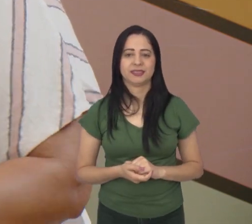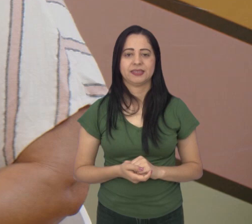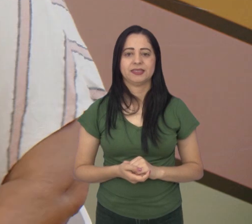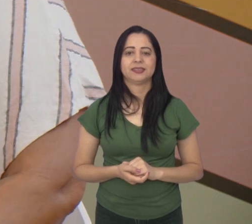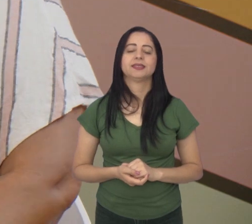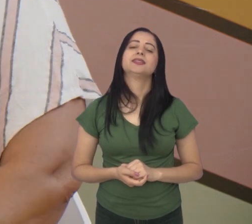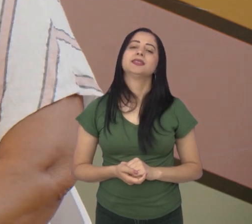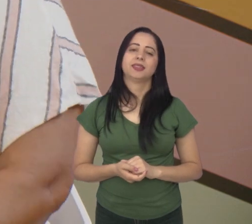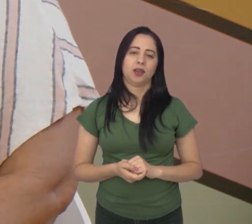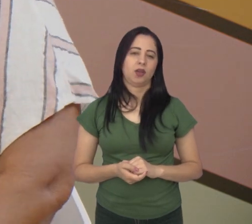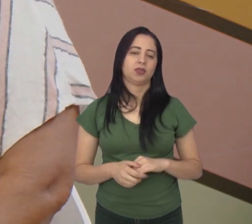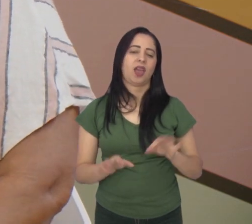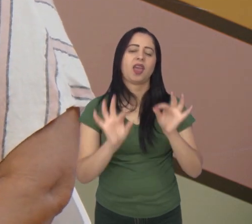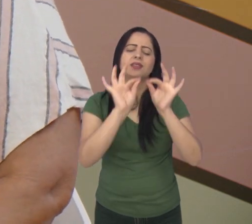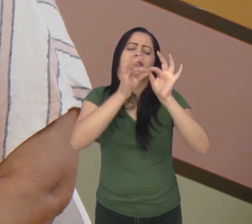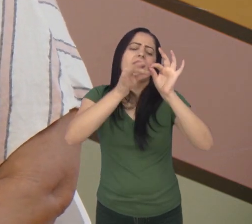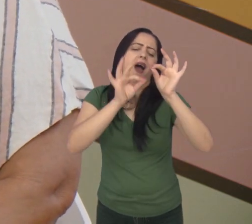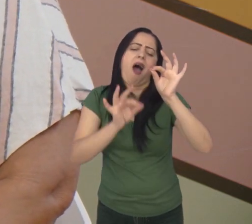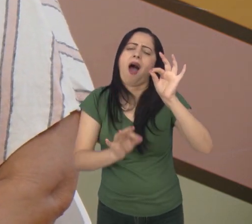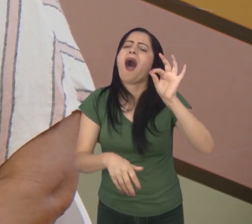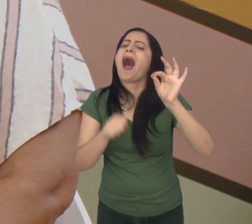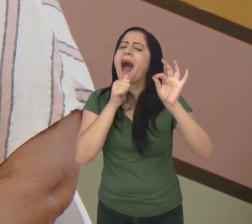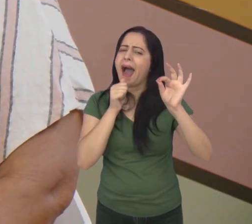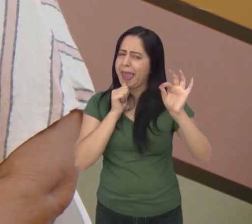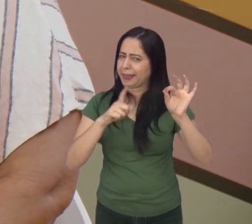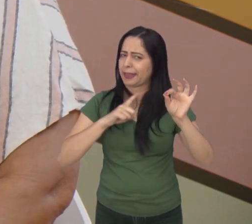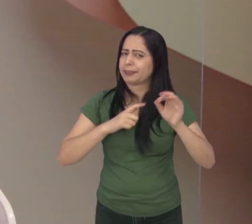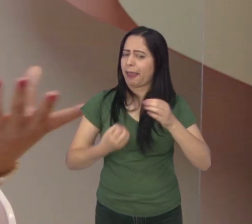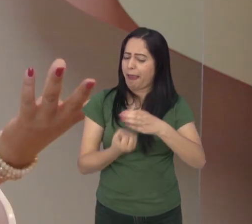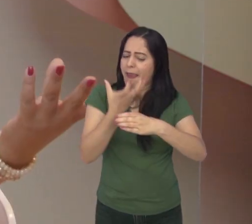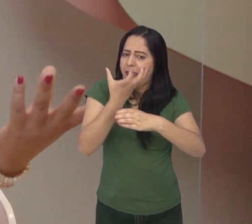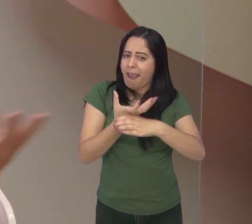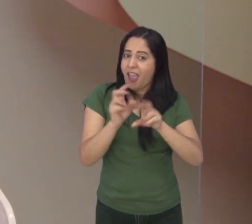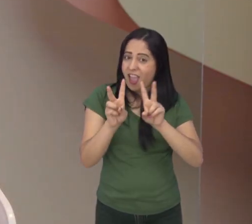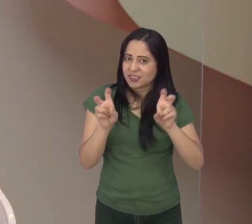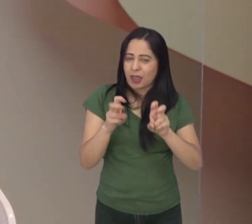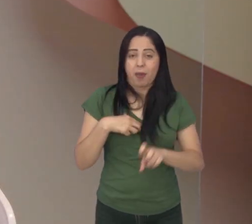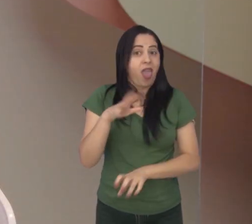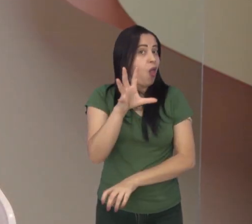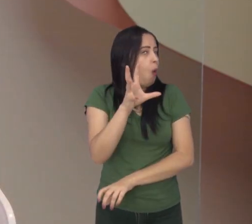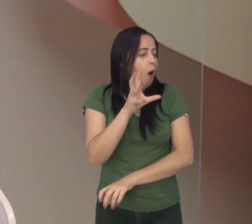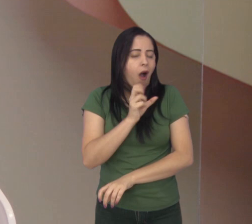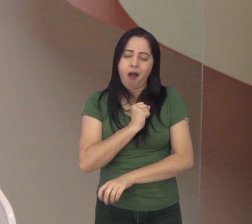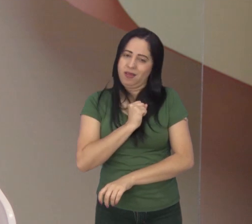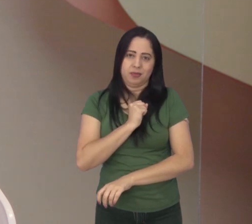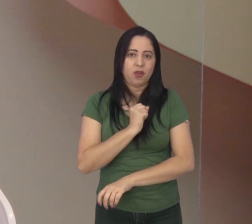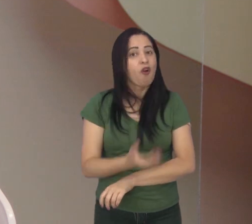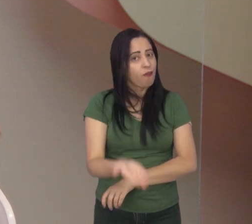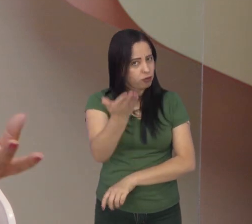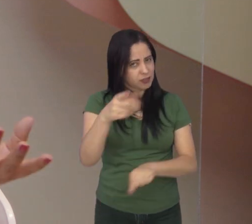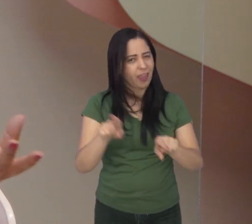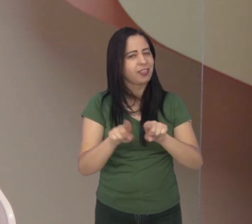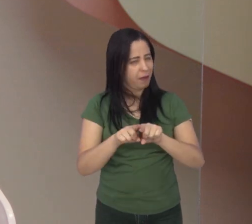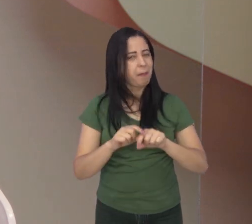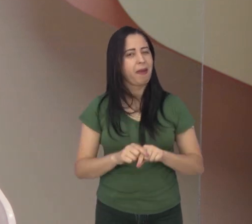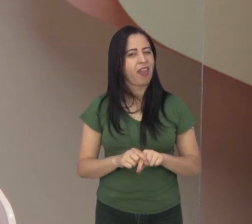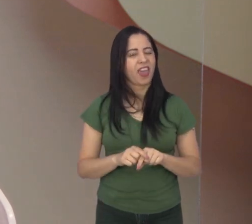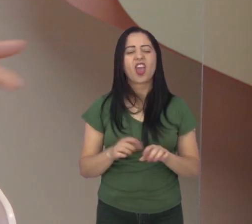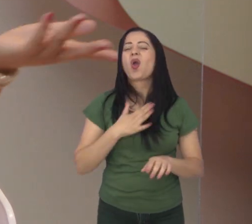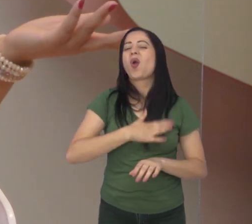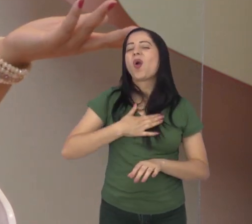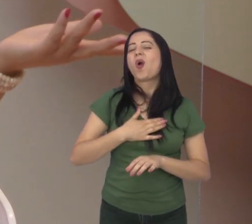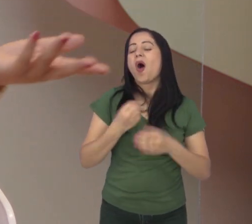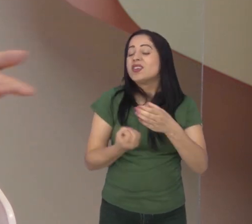aí não vai ter esse problema. Ótimo, então tá bom. Bom, e tem muitos outros assuntos para a gente conversar aqui sobre as plantas. Eu